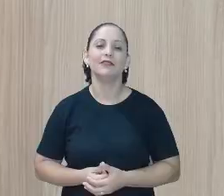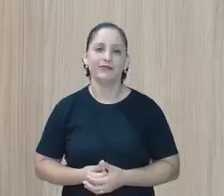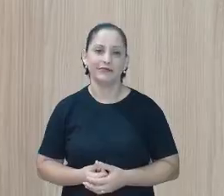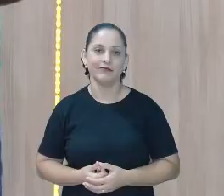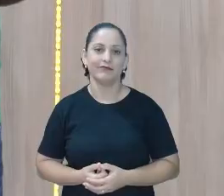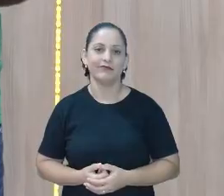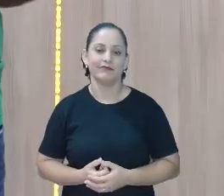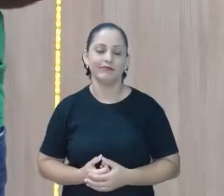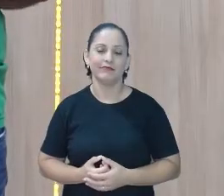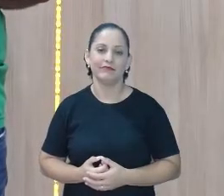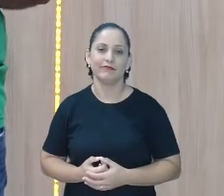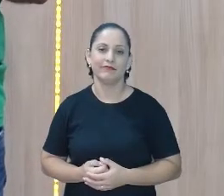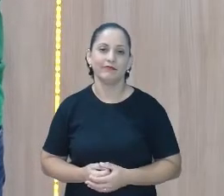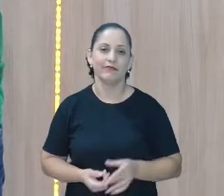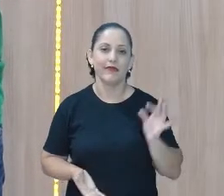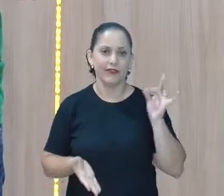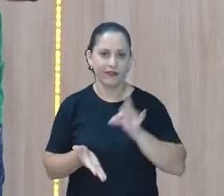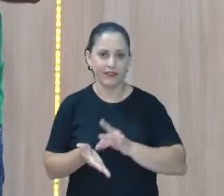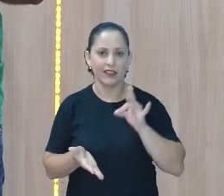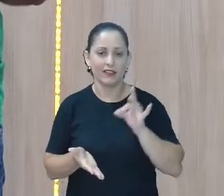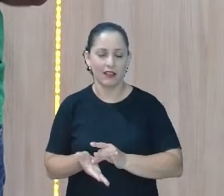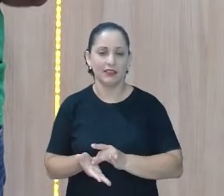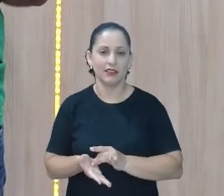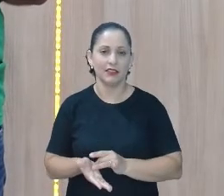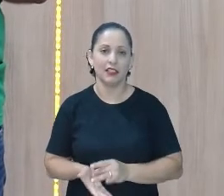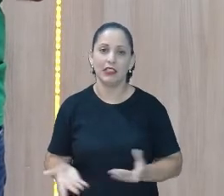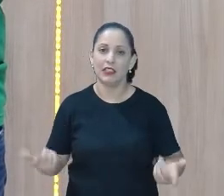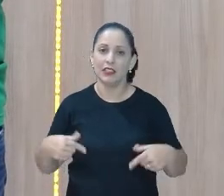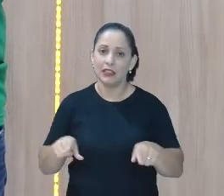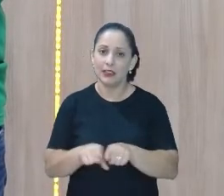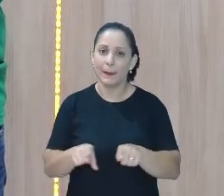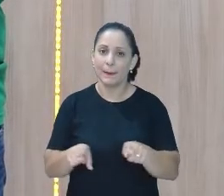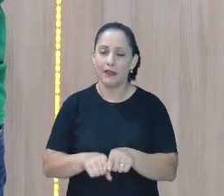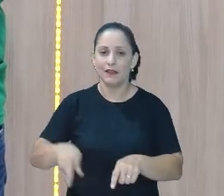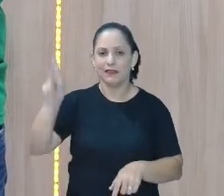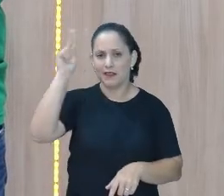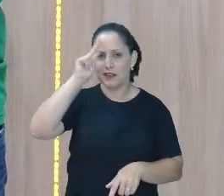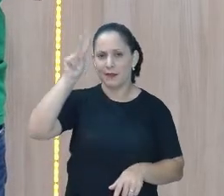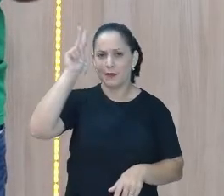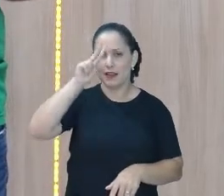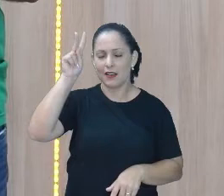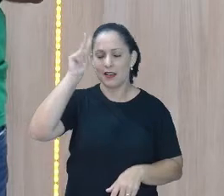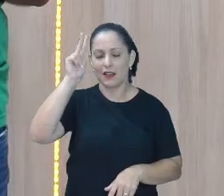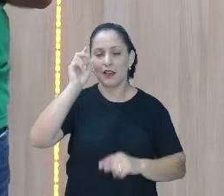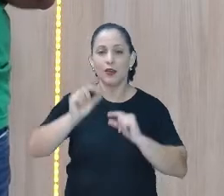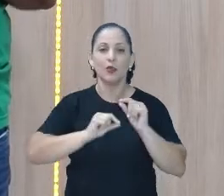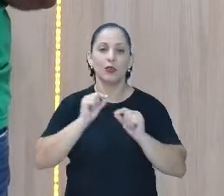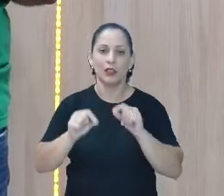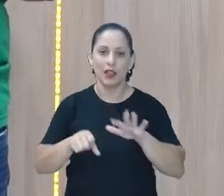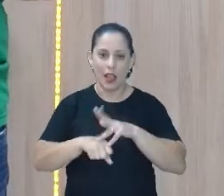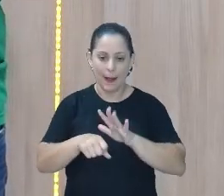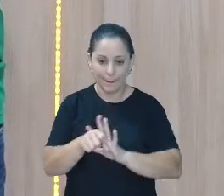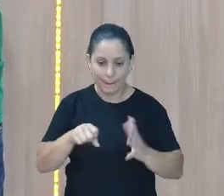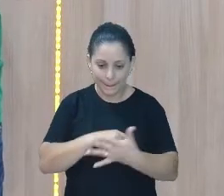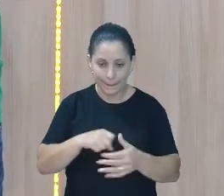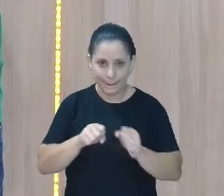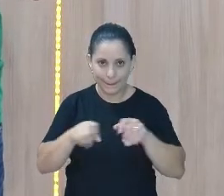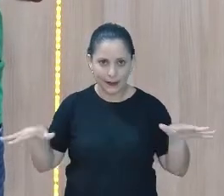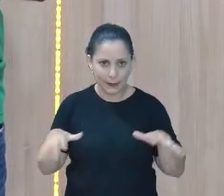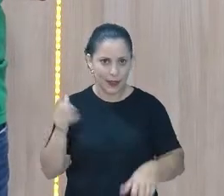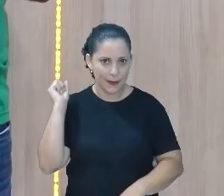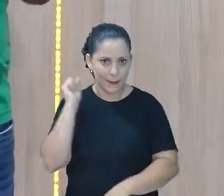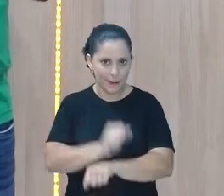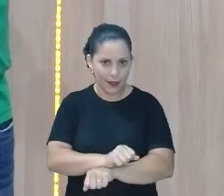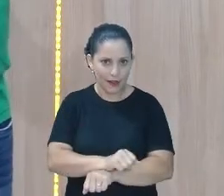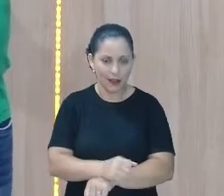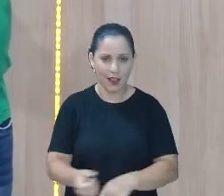Luciano? Verdade. Inclusive, aproveitar para lembrar, né? A pandemia ainda não acabou, certo? A gente